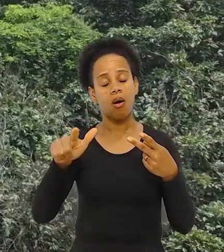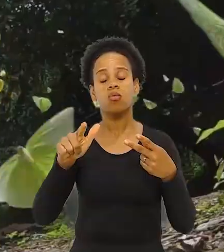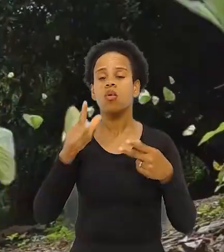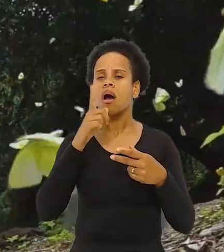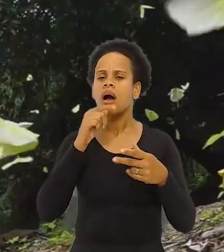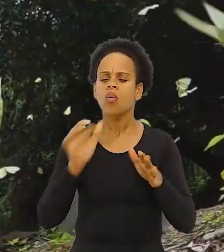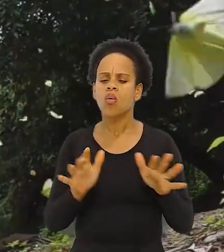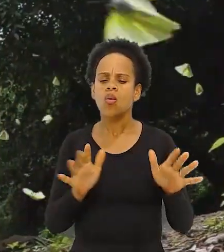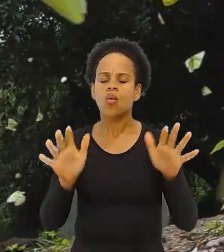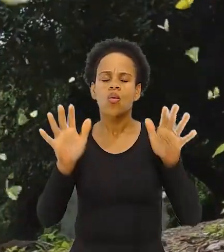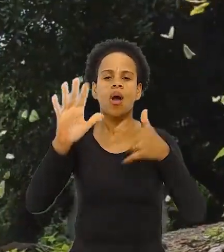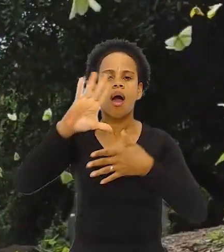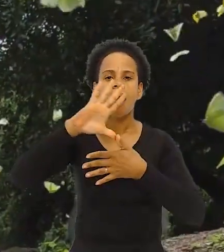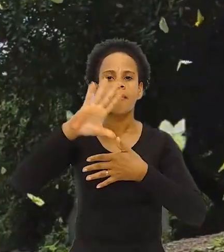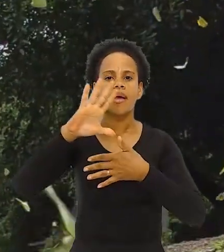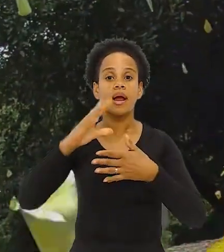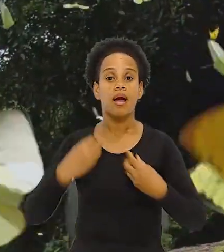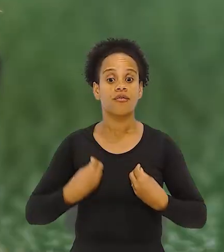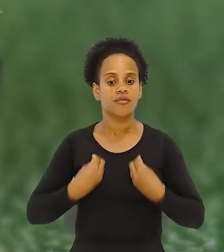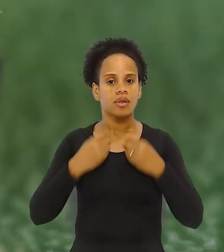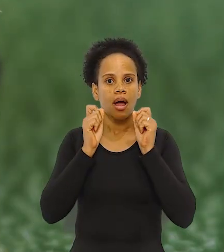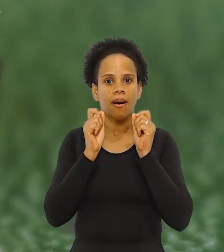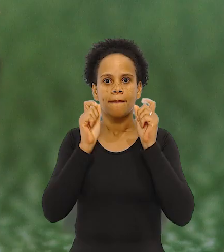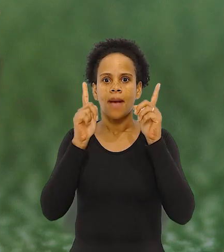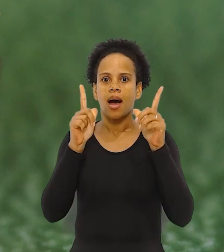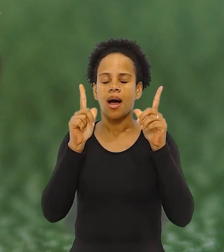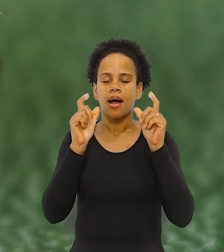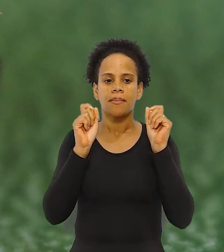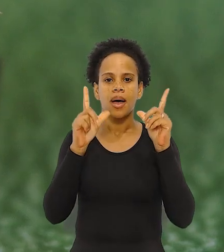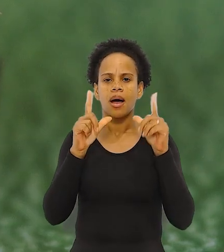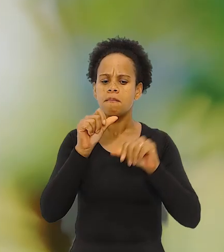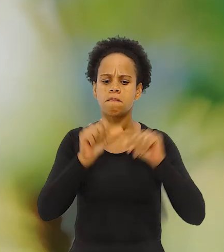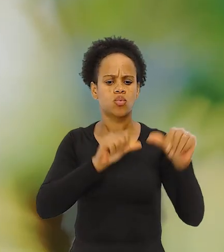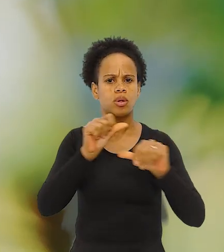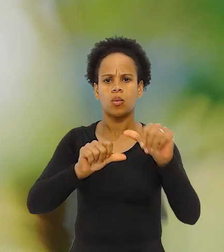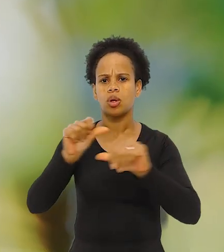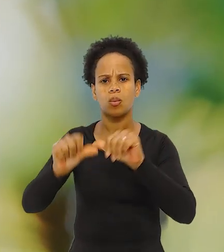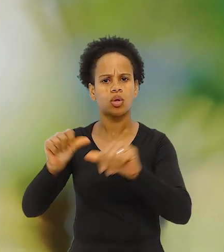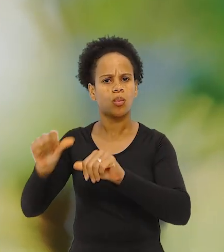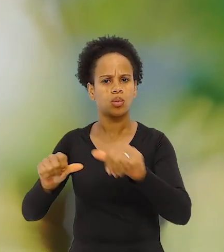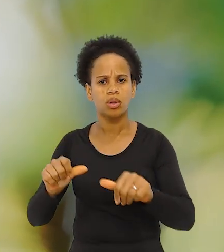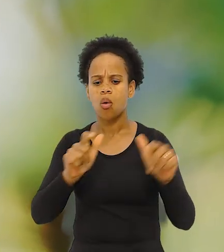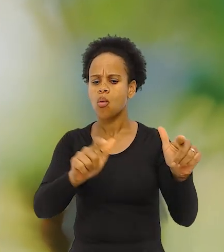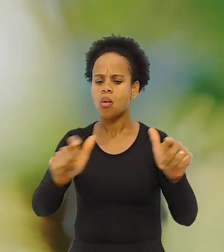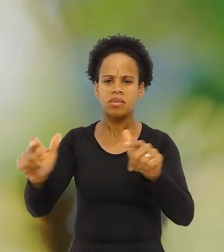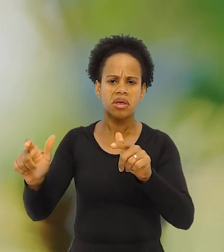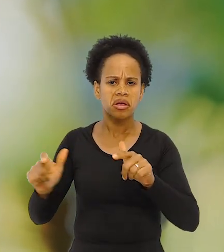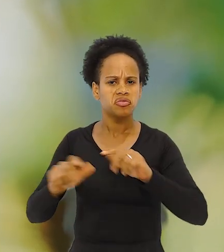A vida desperta, se transformando a cada segundo em vários